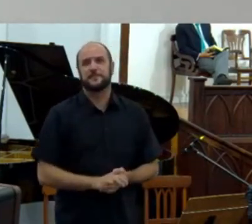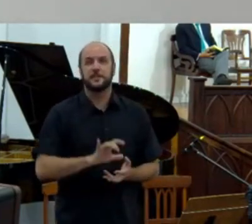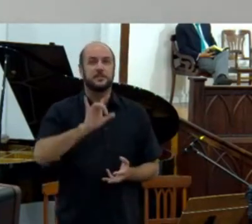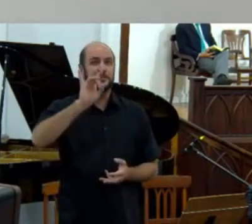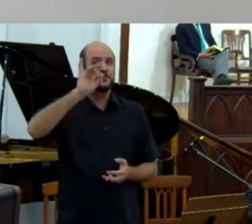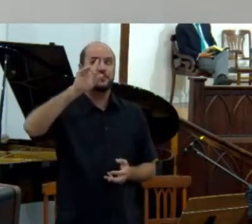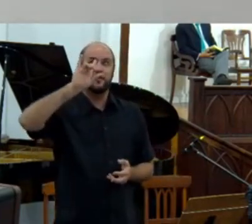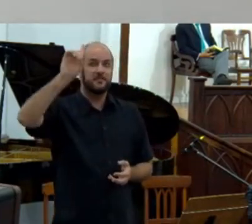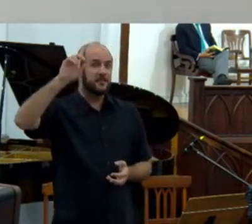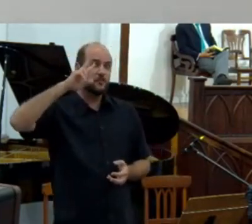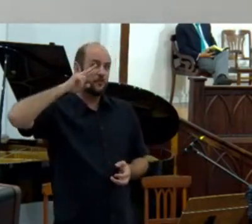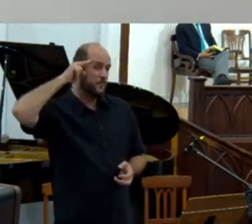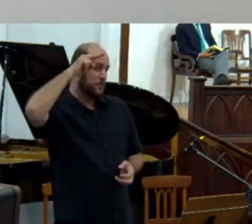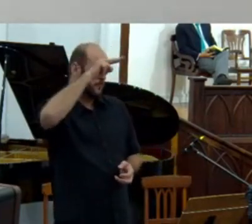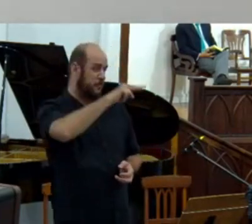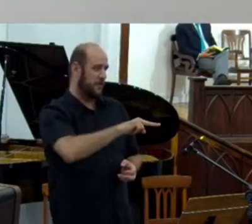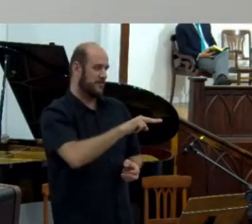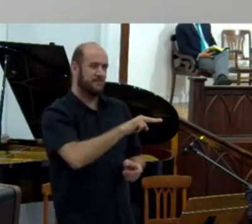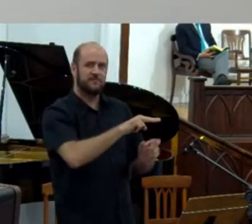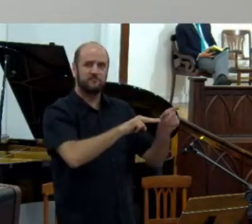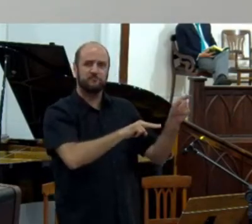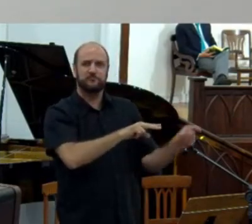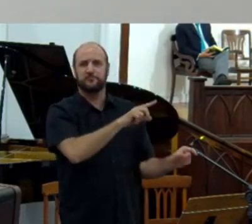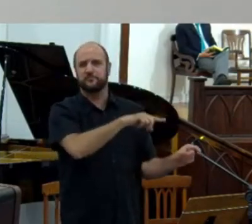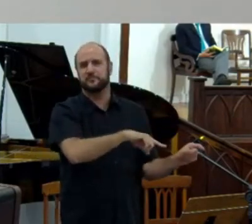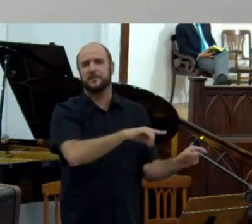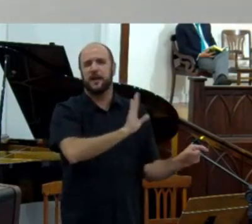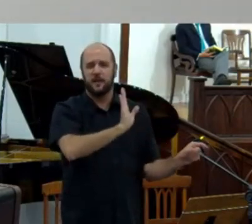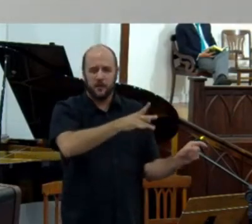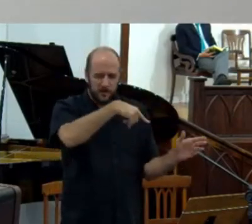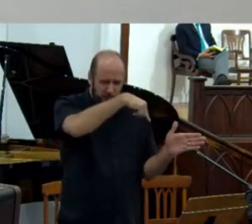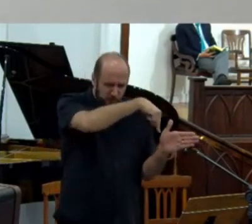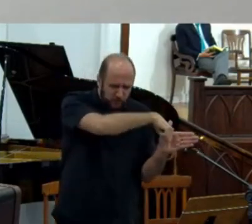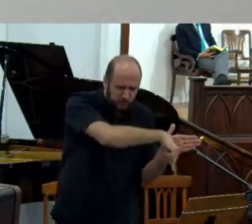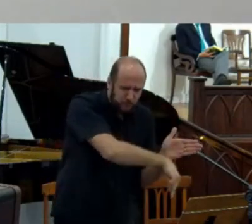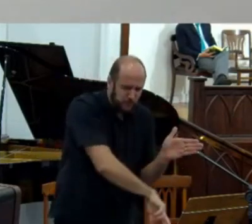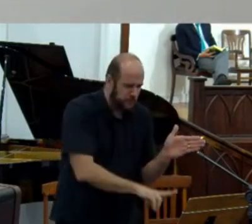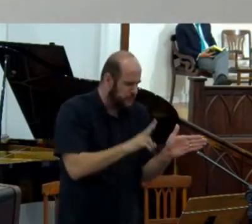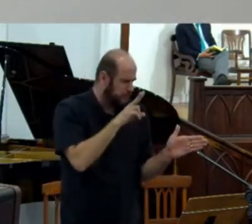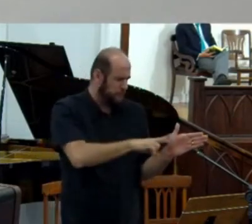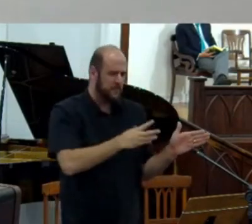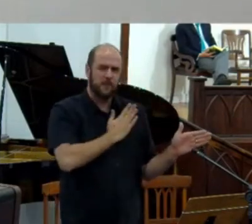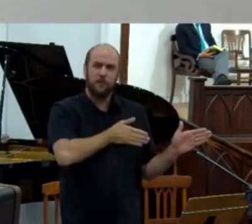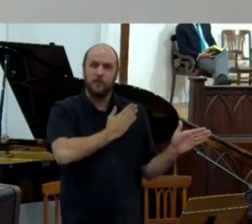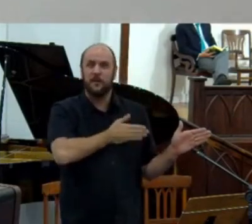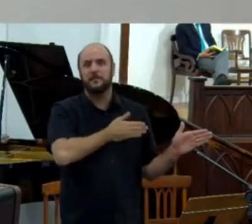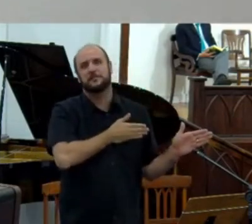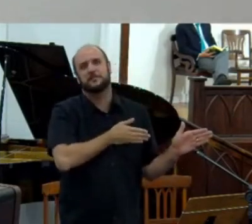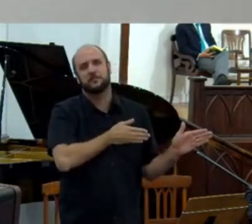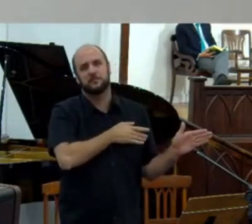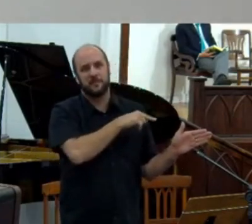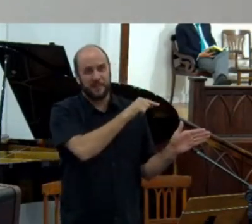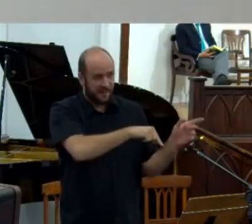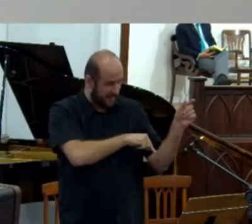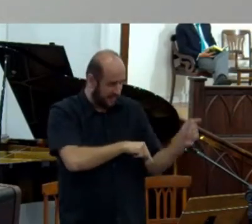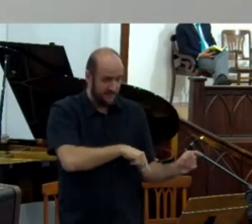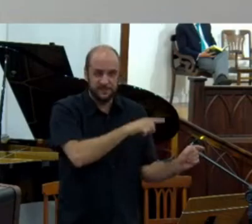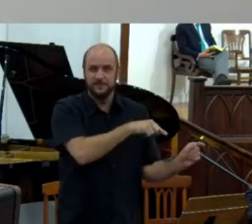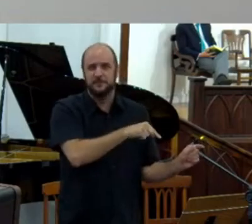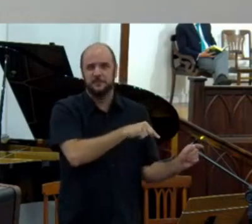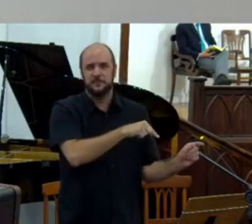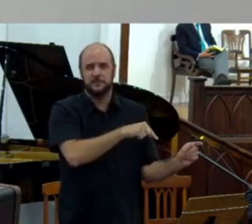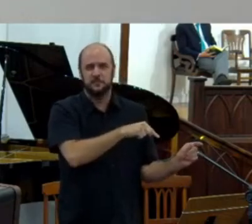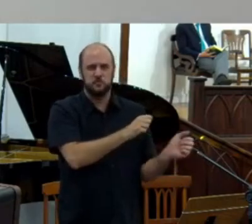do Senhor consegue enxergar tamanha profundidade agora no coração do ser humano, em meio a uma geração que